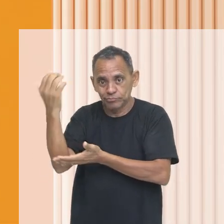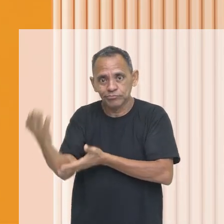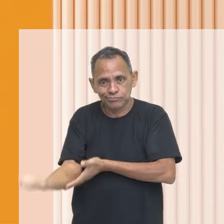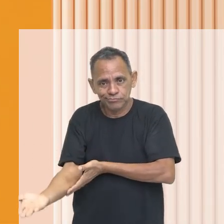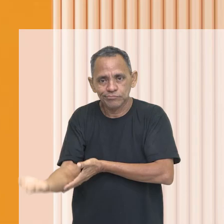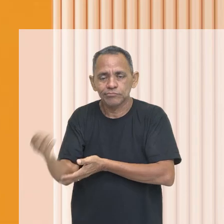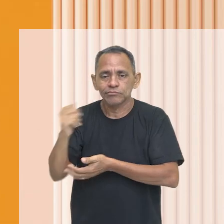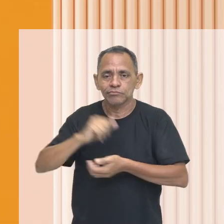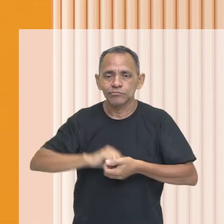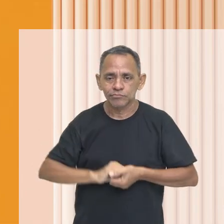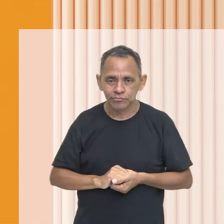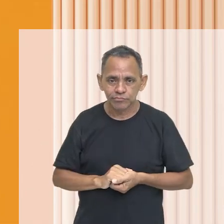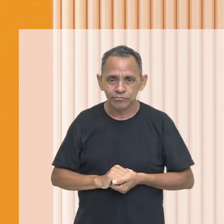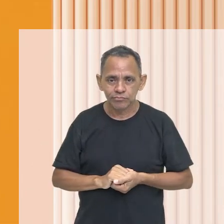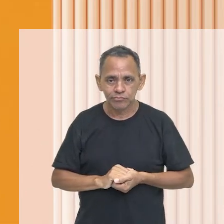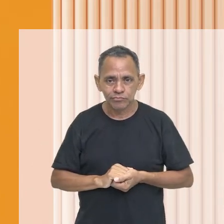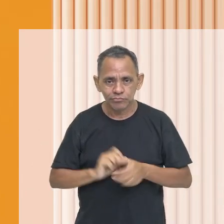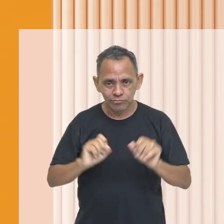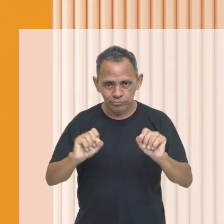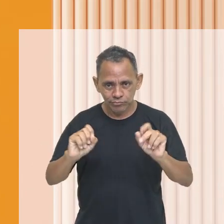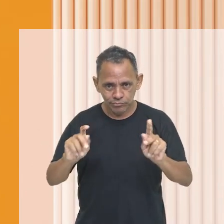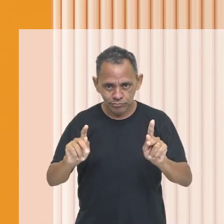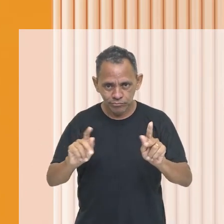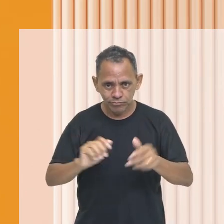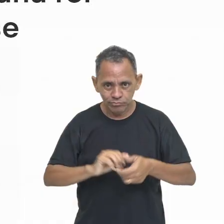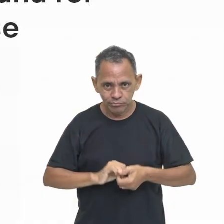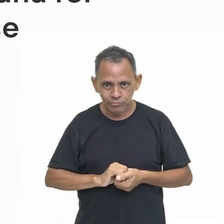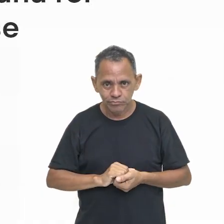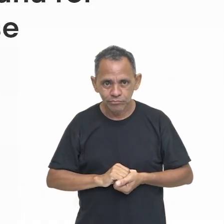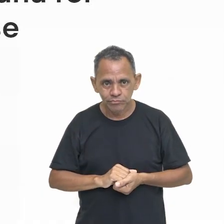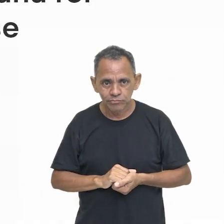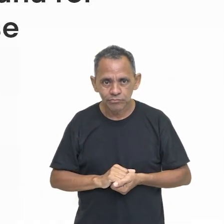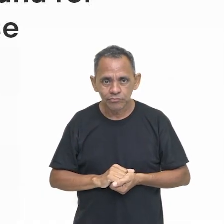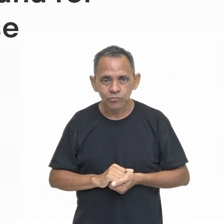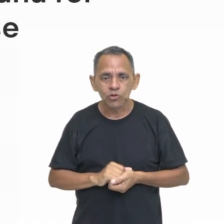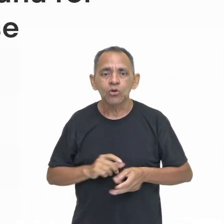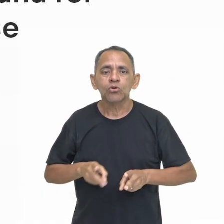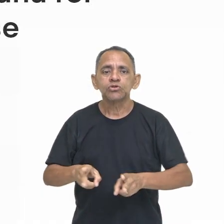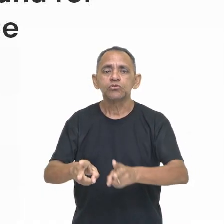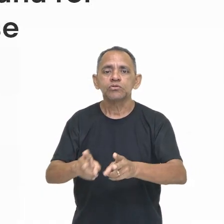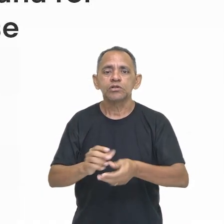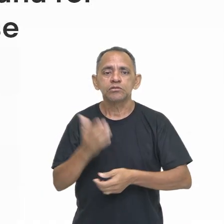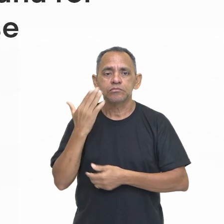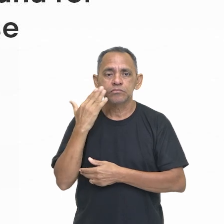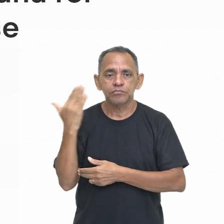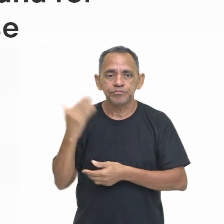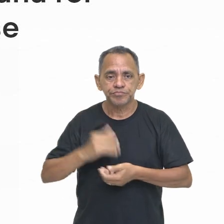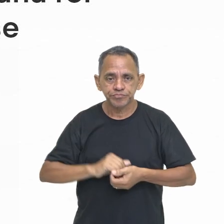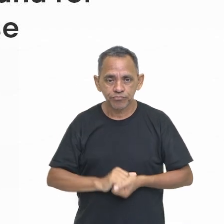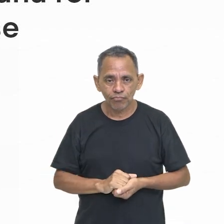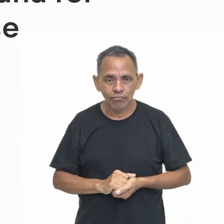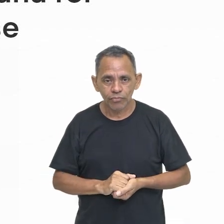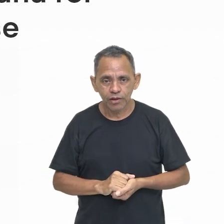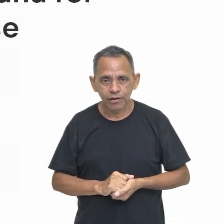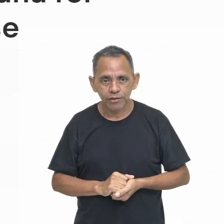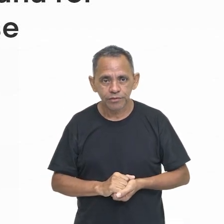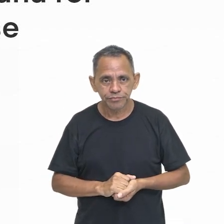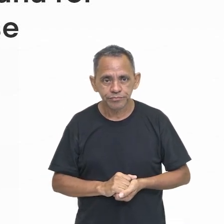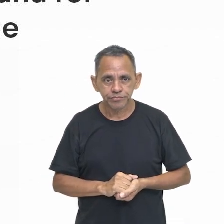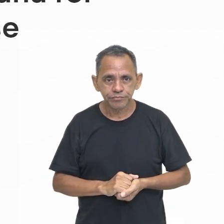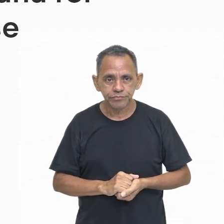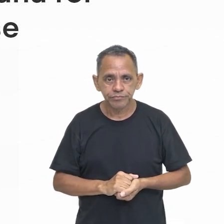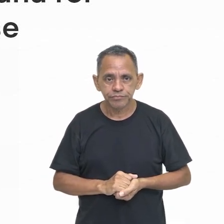Certo? Ok. E aí, vamos dar prosseguimento. Olha só. Já um